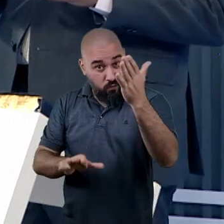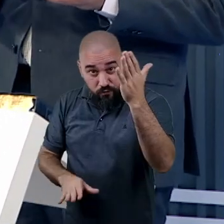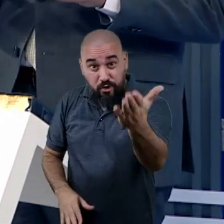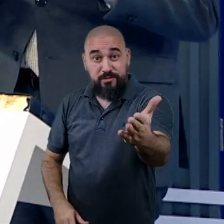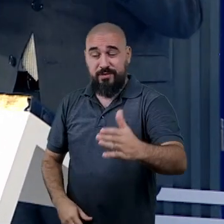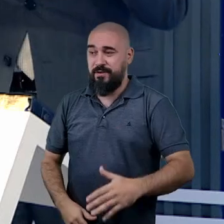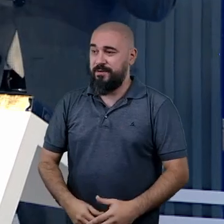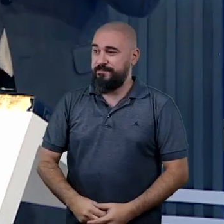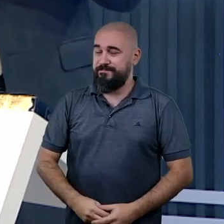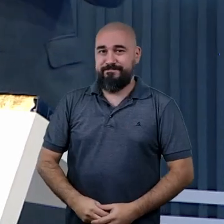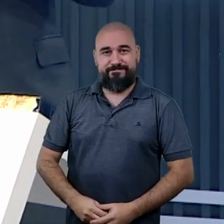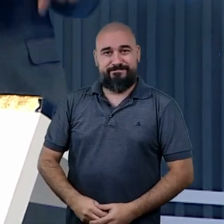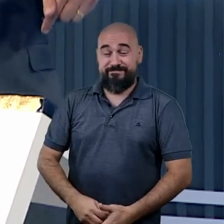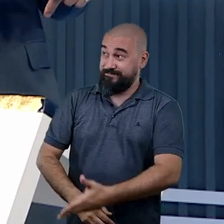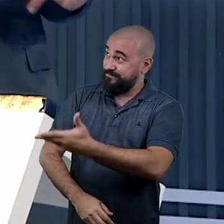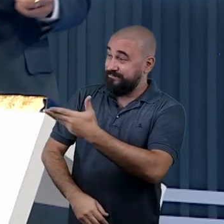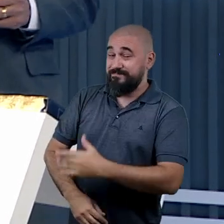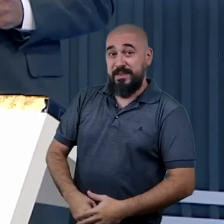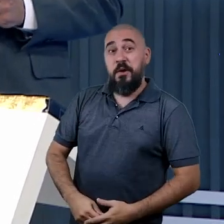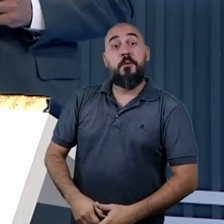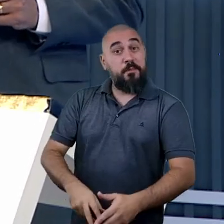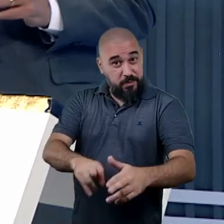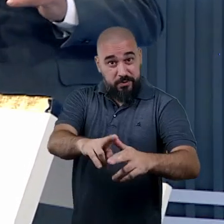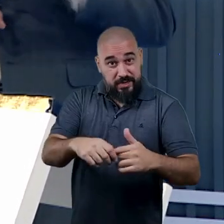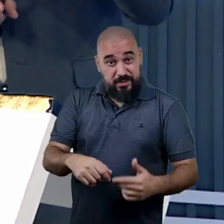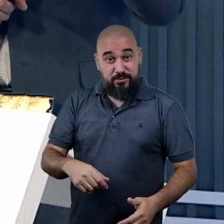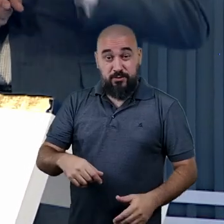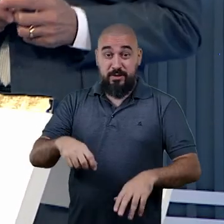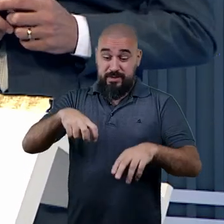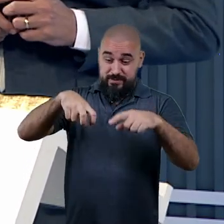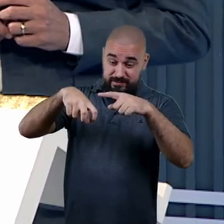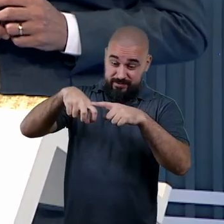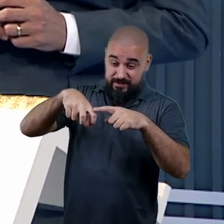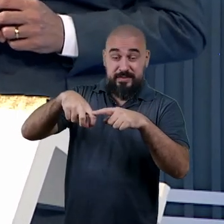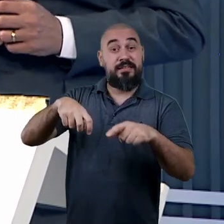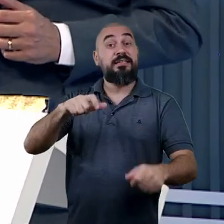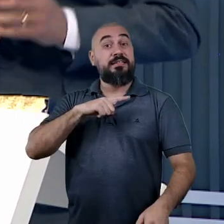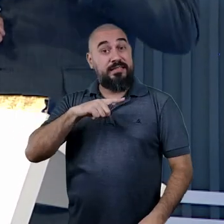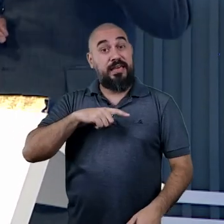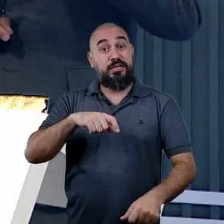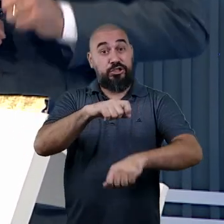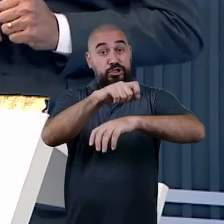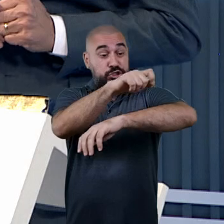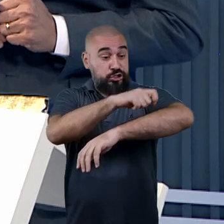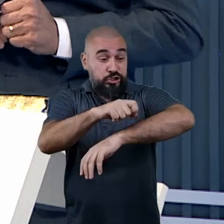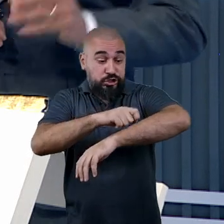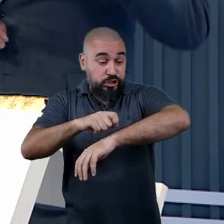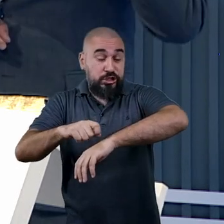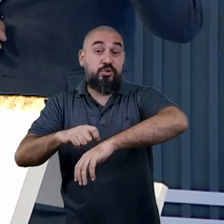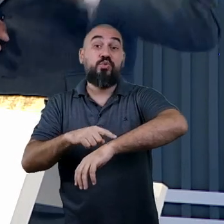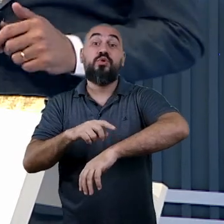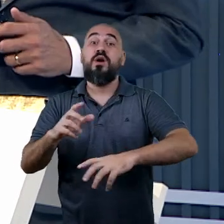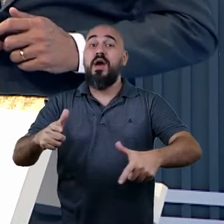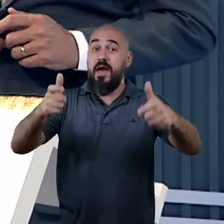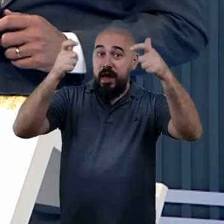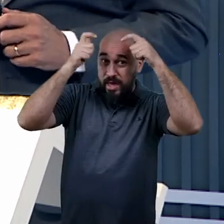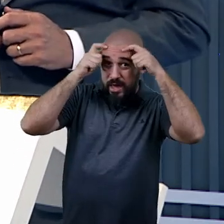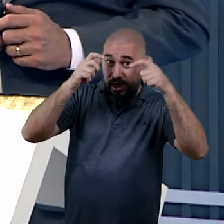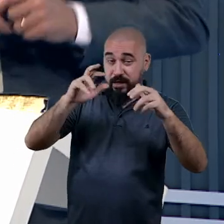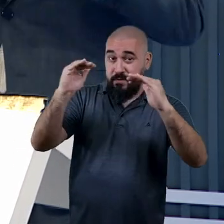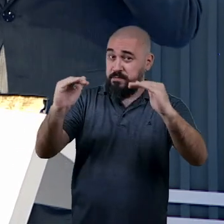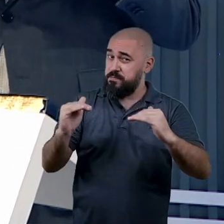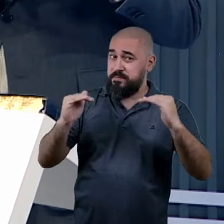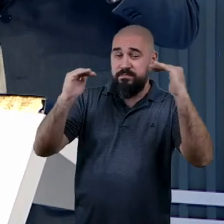Por isso que na coxa dele está a inscrição: Rei dos Reis, Senhor dos